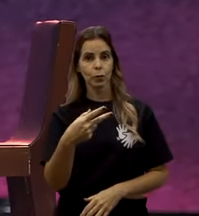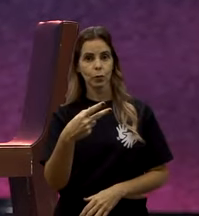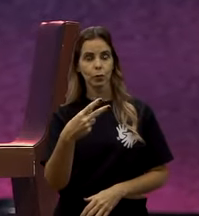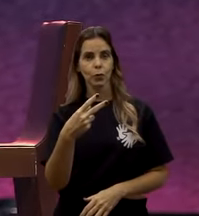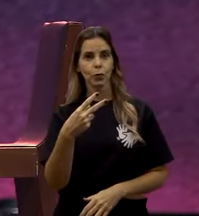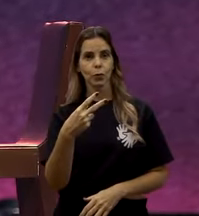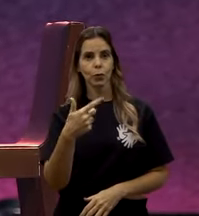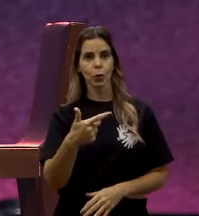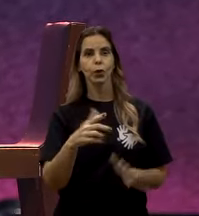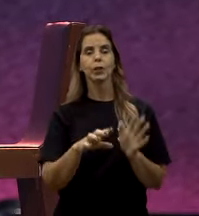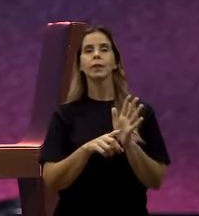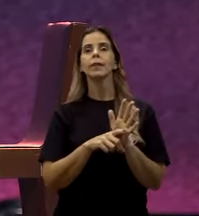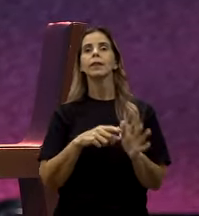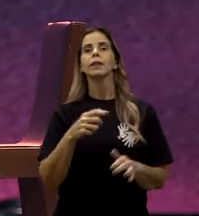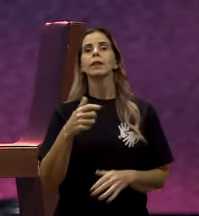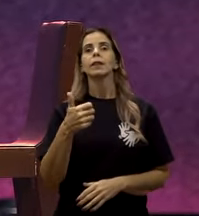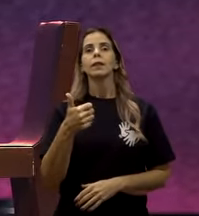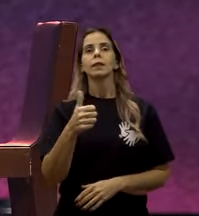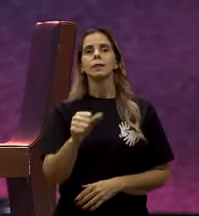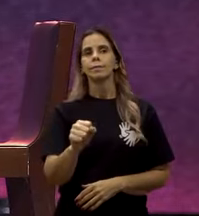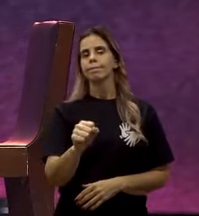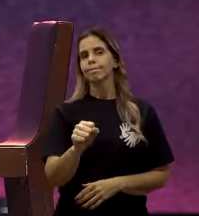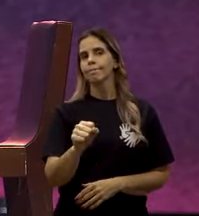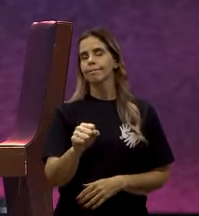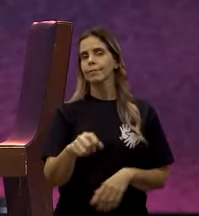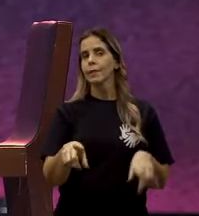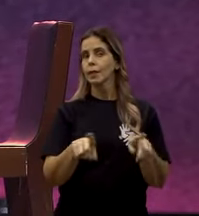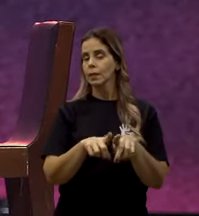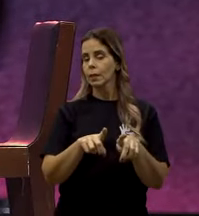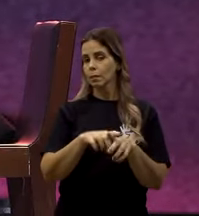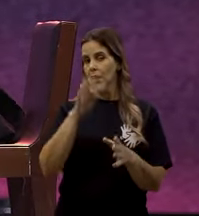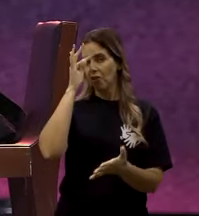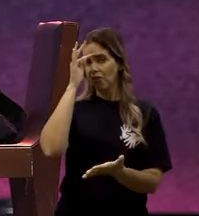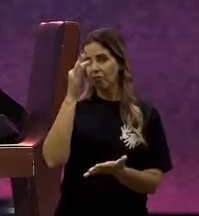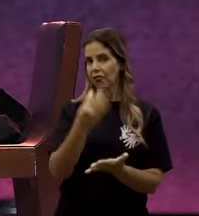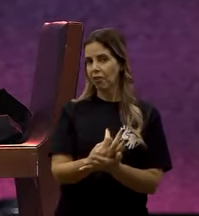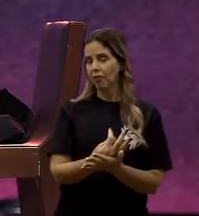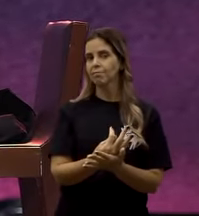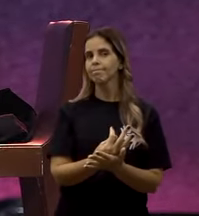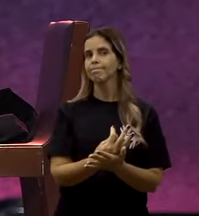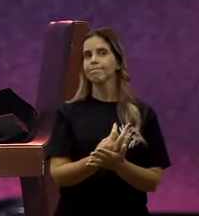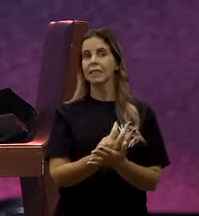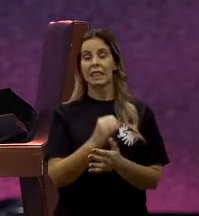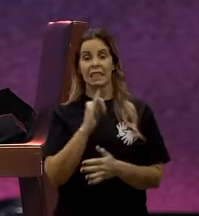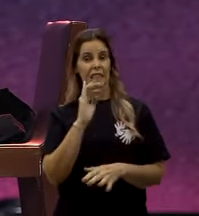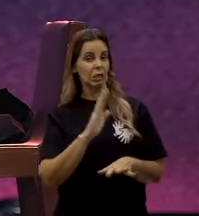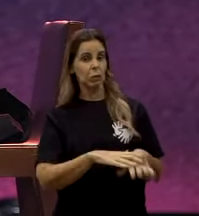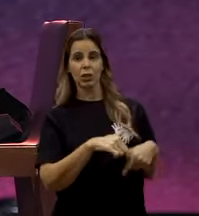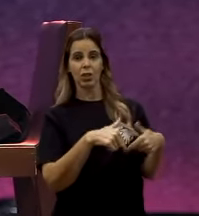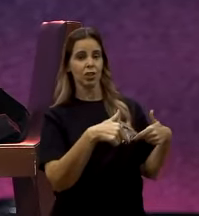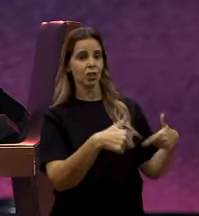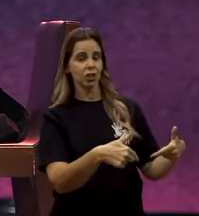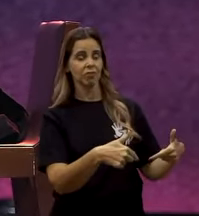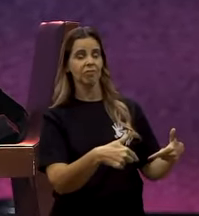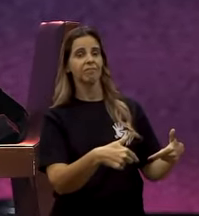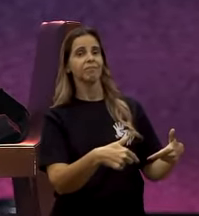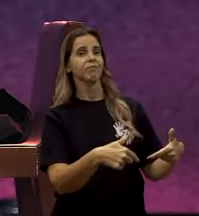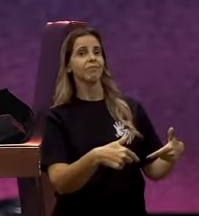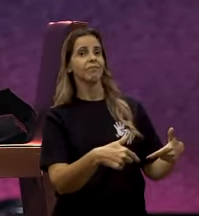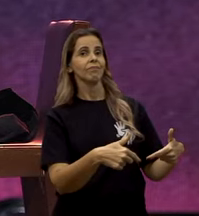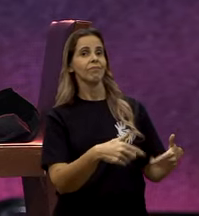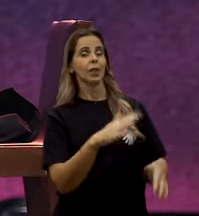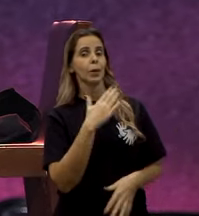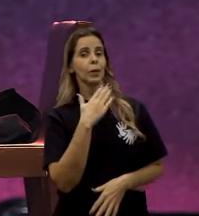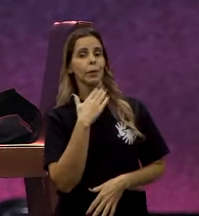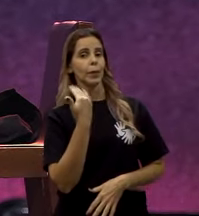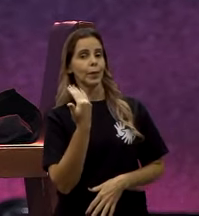não fori acompanhada de obras tá morta você alguém dirá eu tenho fé eu tenho obras mostre-me